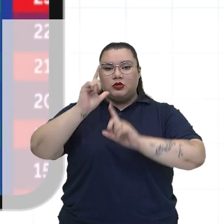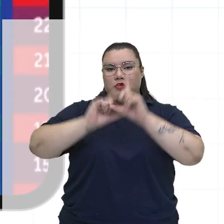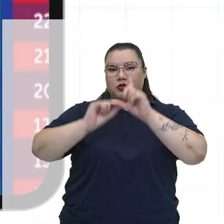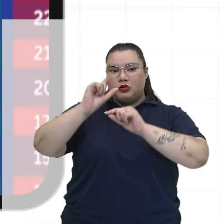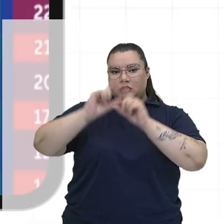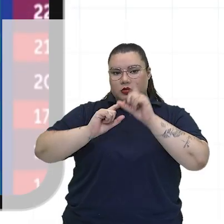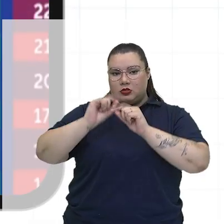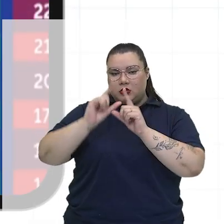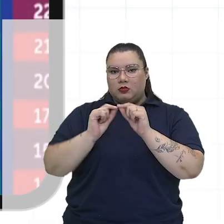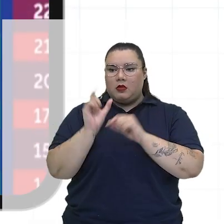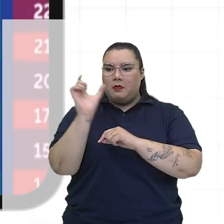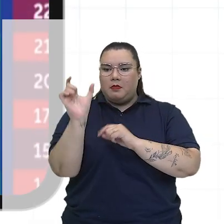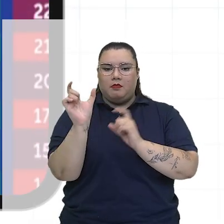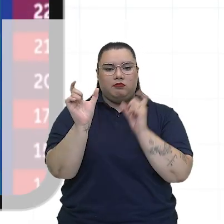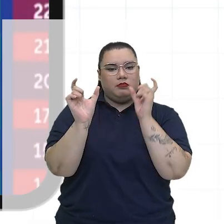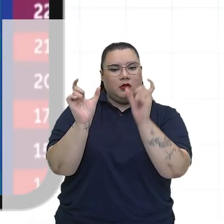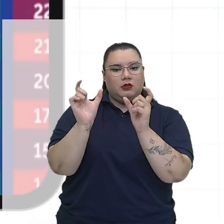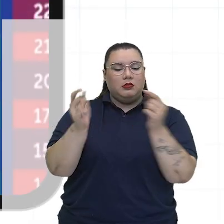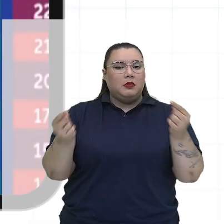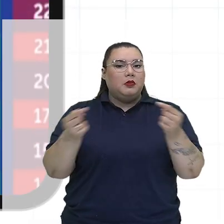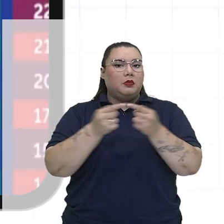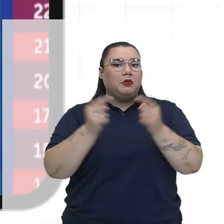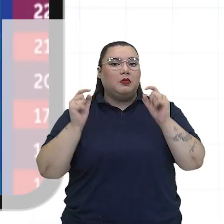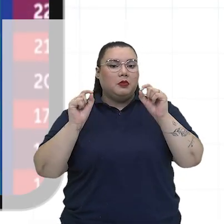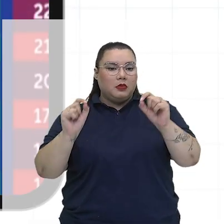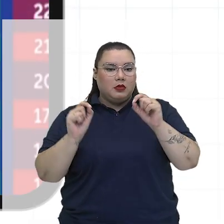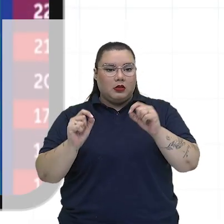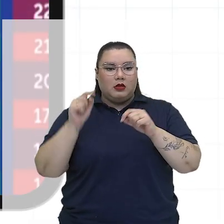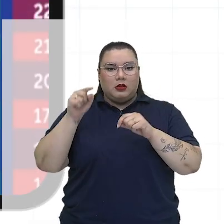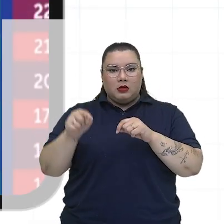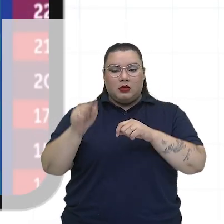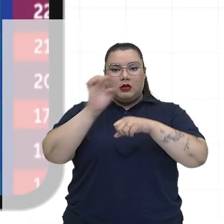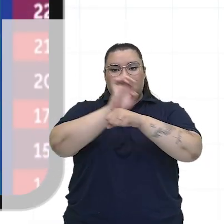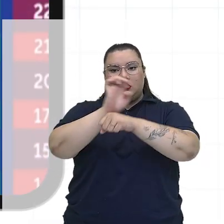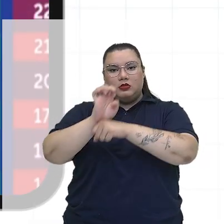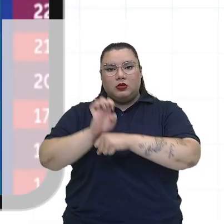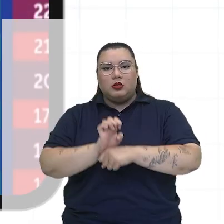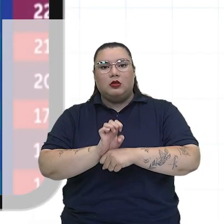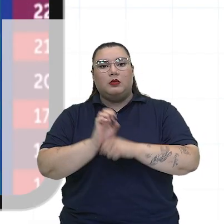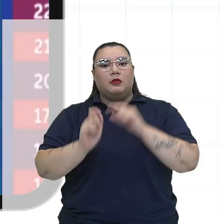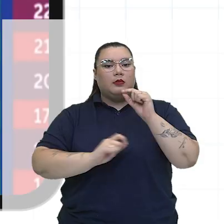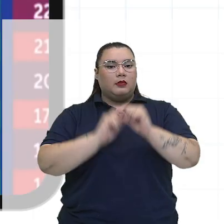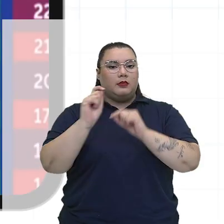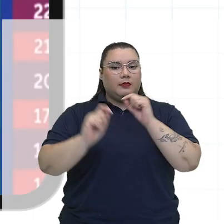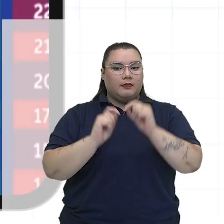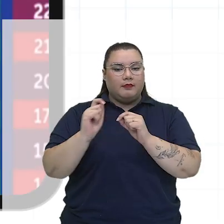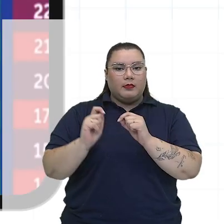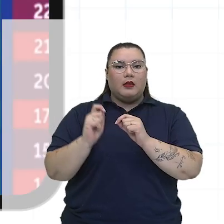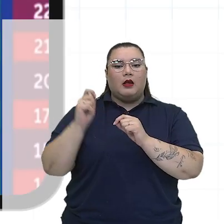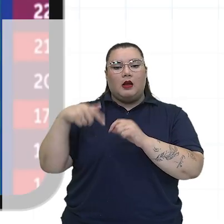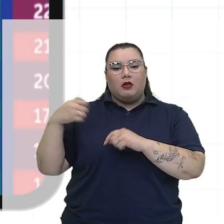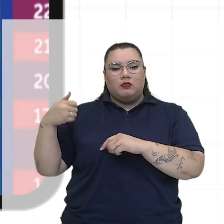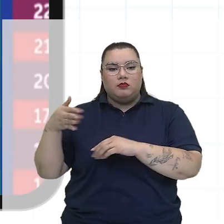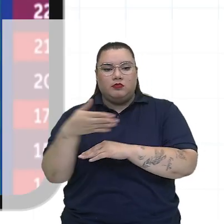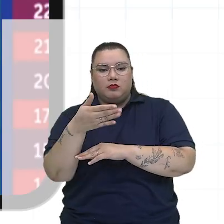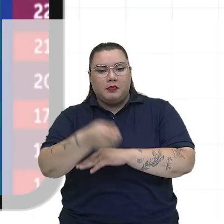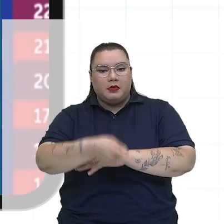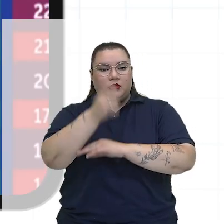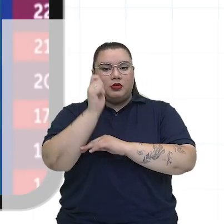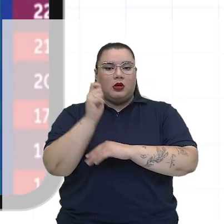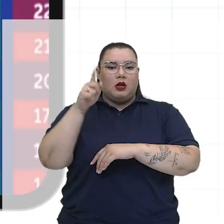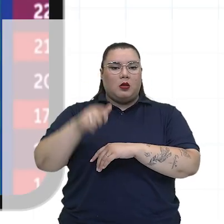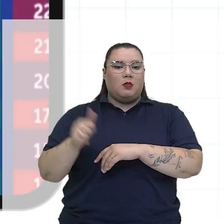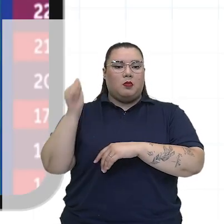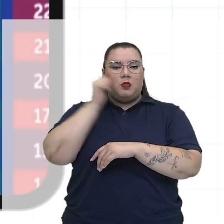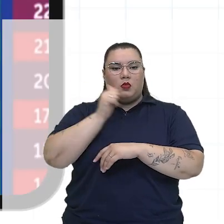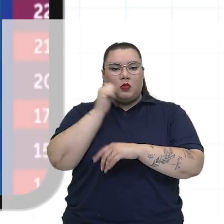estrelinha ao lado do nome, que é justamente esses estados na qual as pescadoras elas